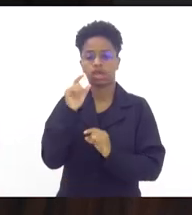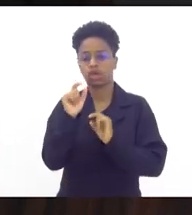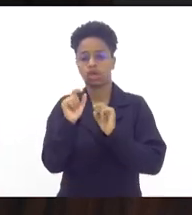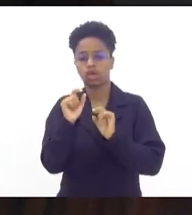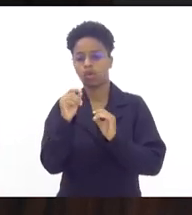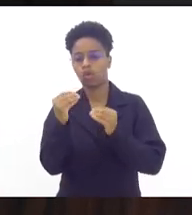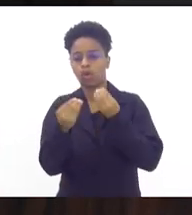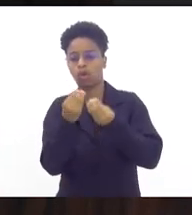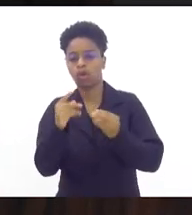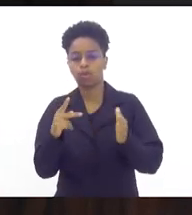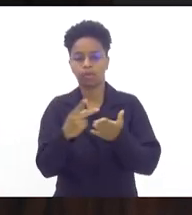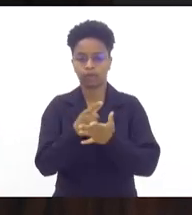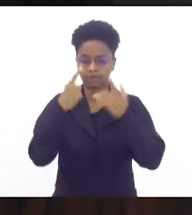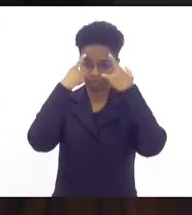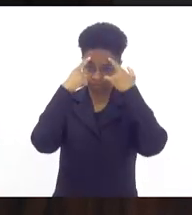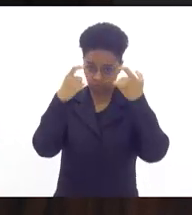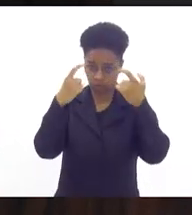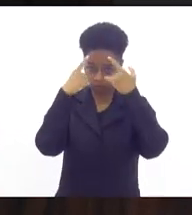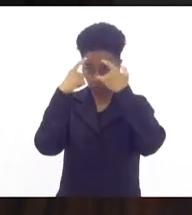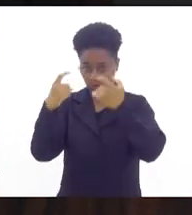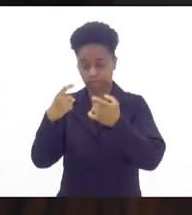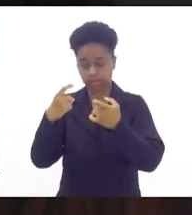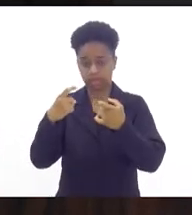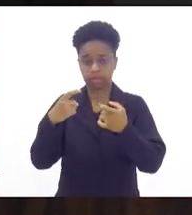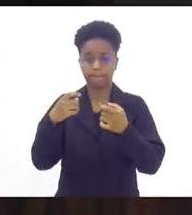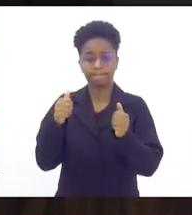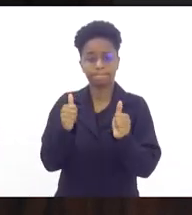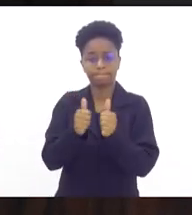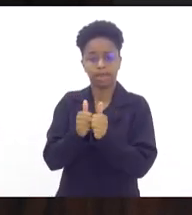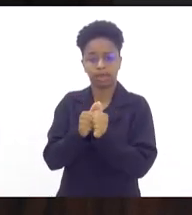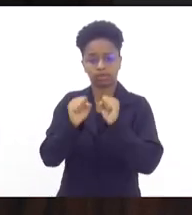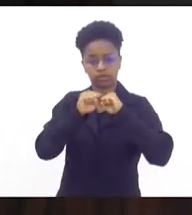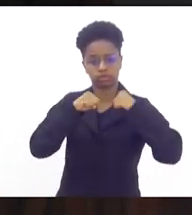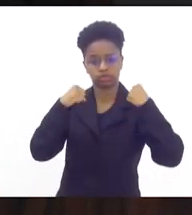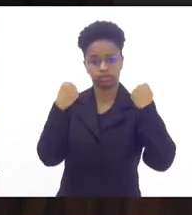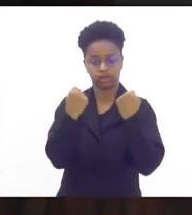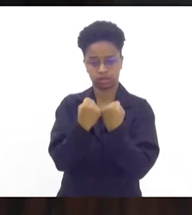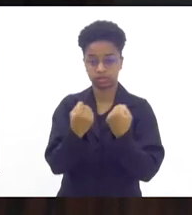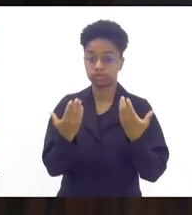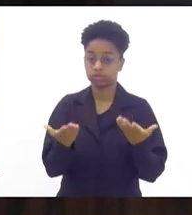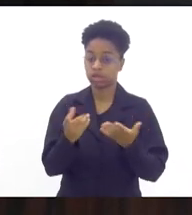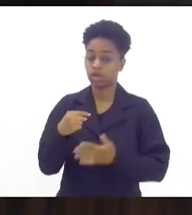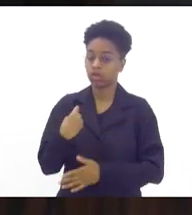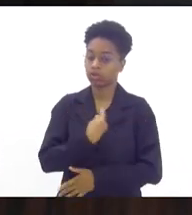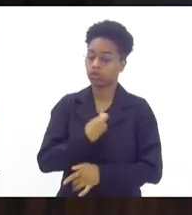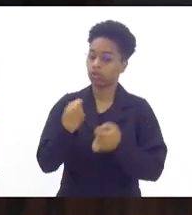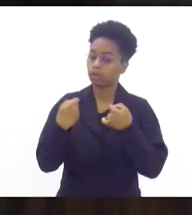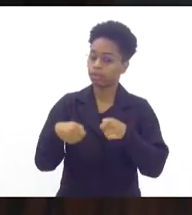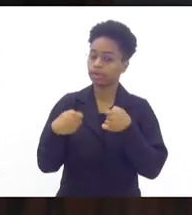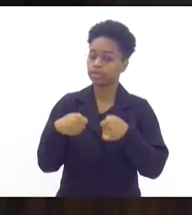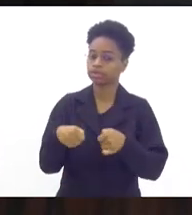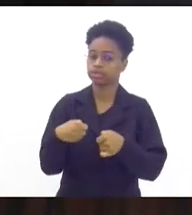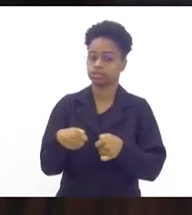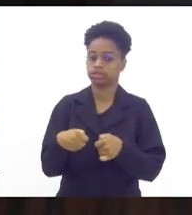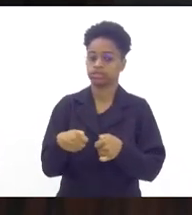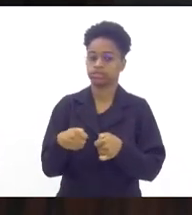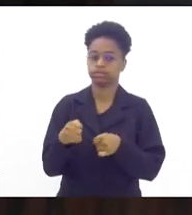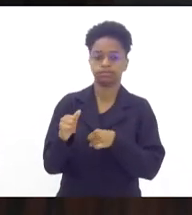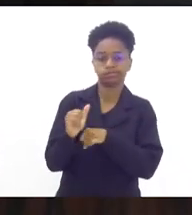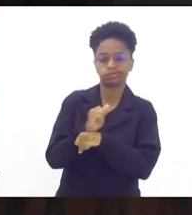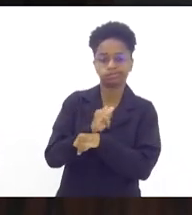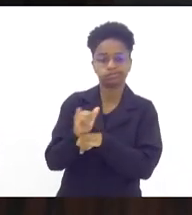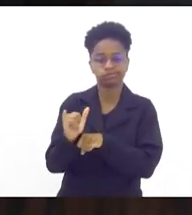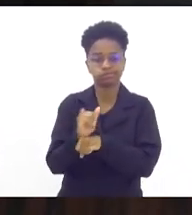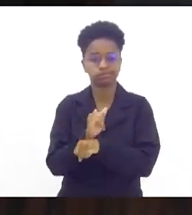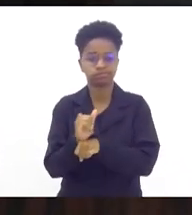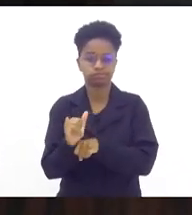que ocorre ao redor dos nossos estádios é preciso utilizar dessa ferramenta